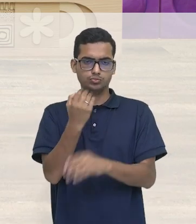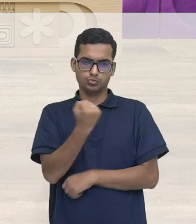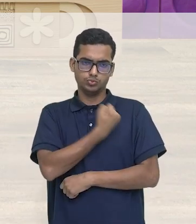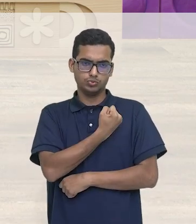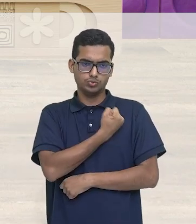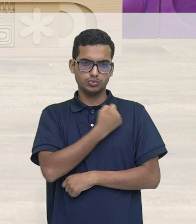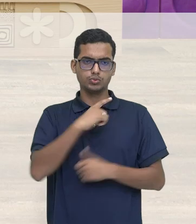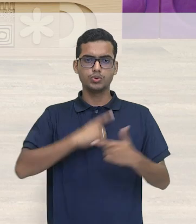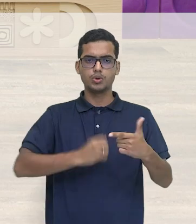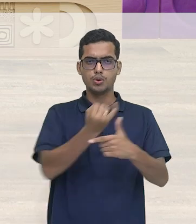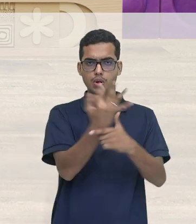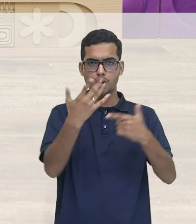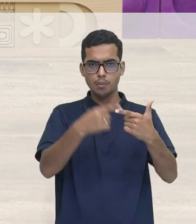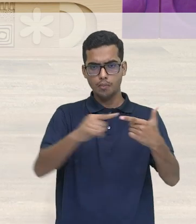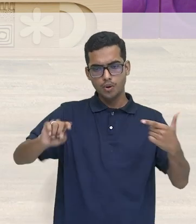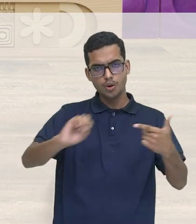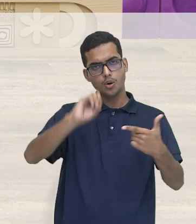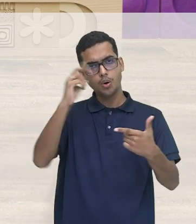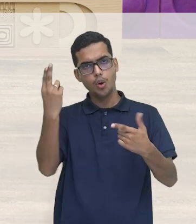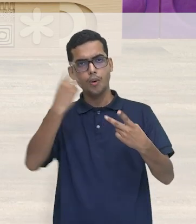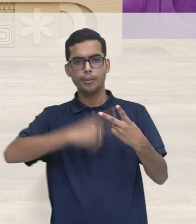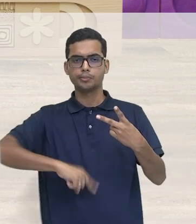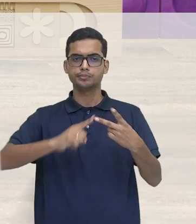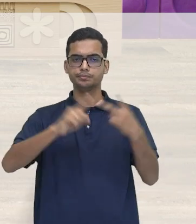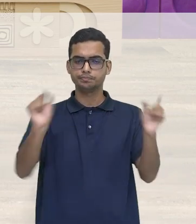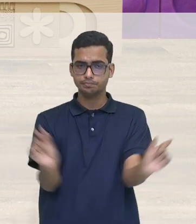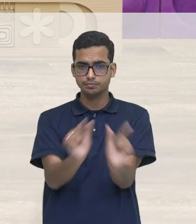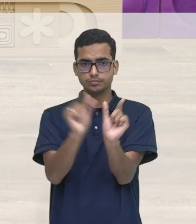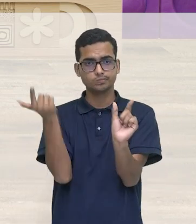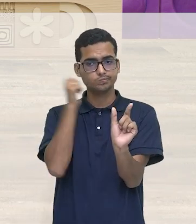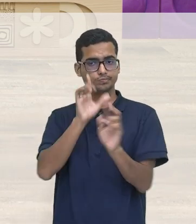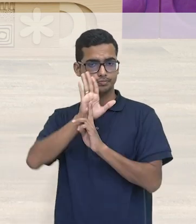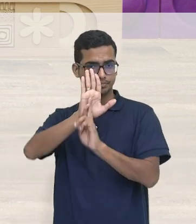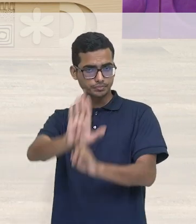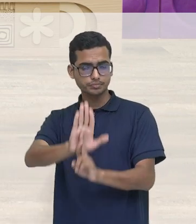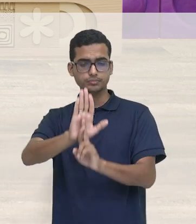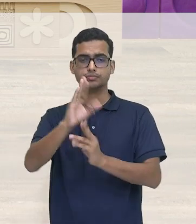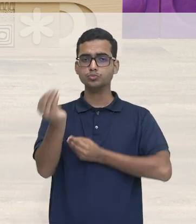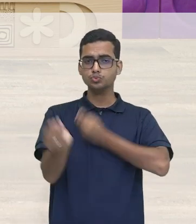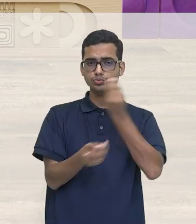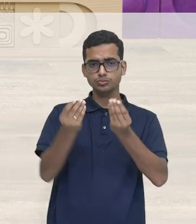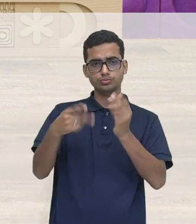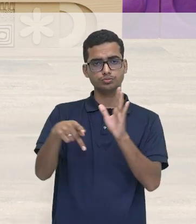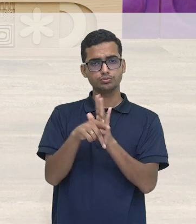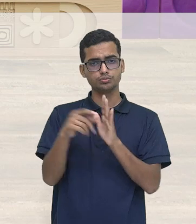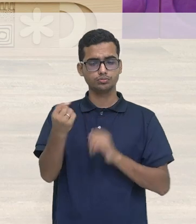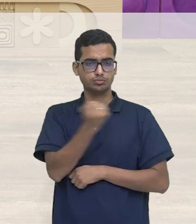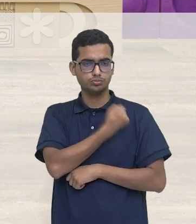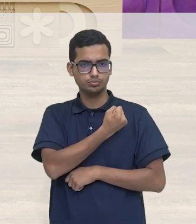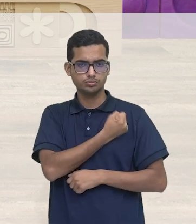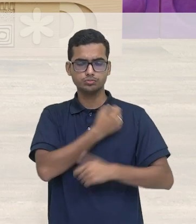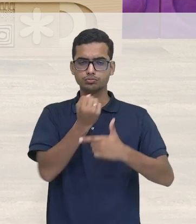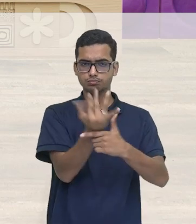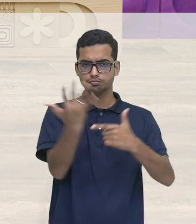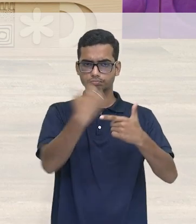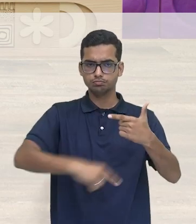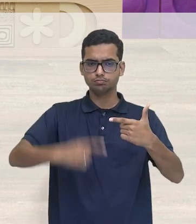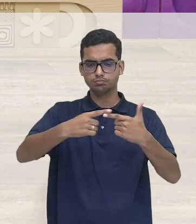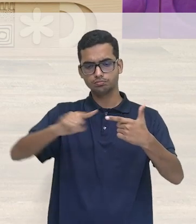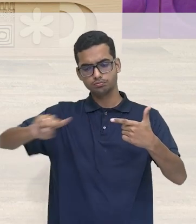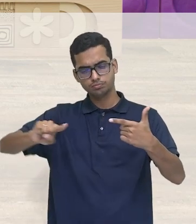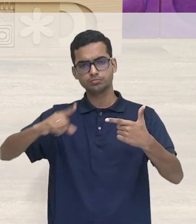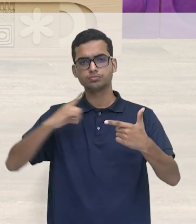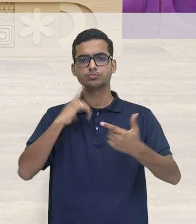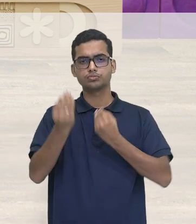primo ou se ele é composto, ou seja, se a gente pode representar ele como produto de números primos, a gente tem